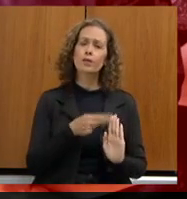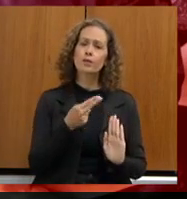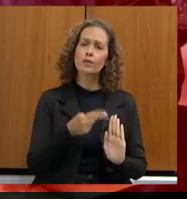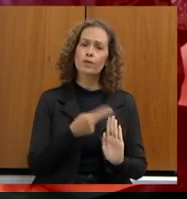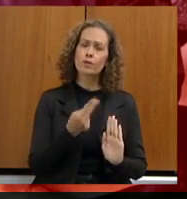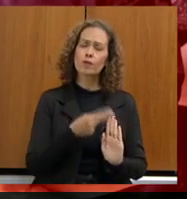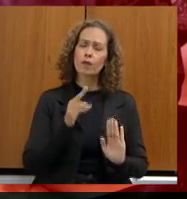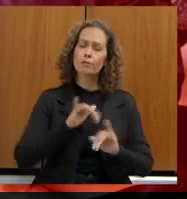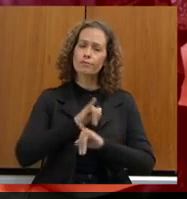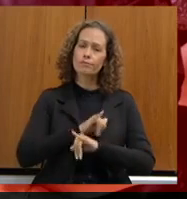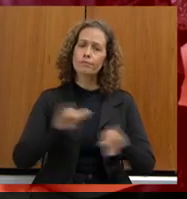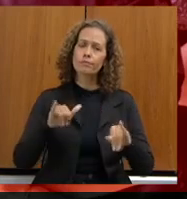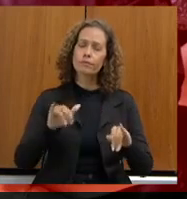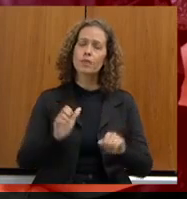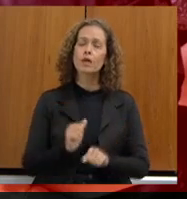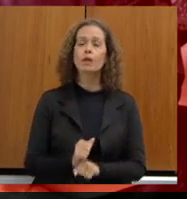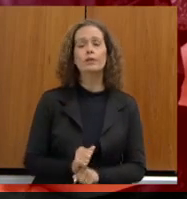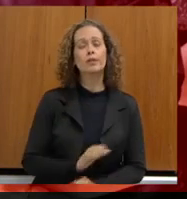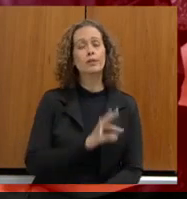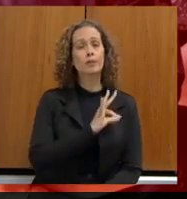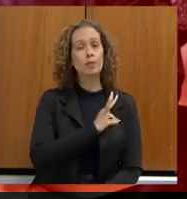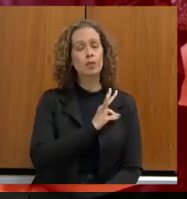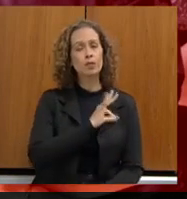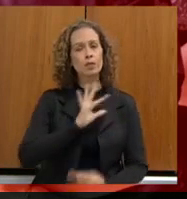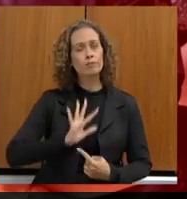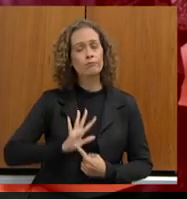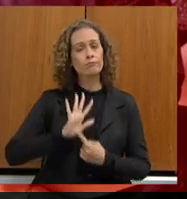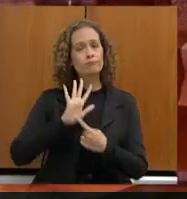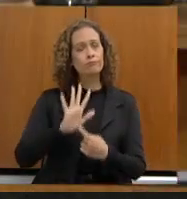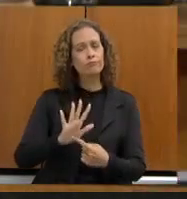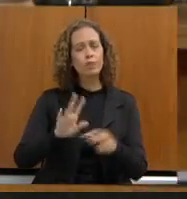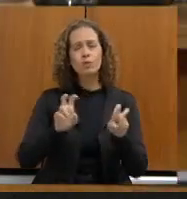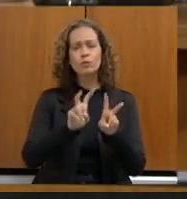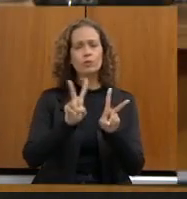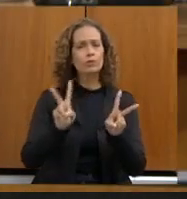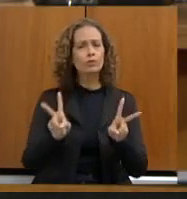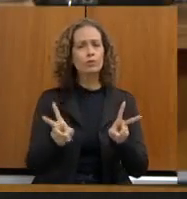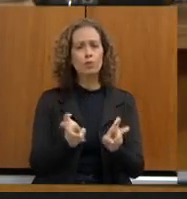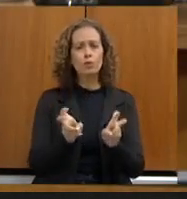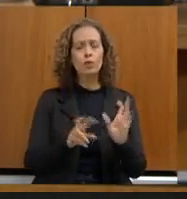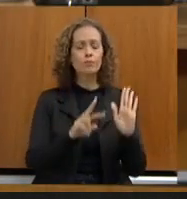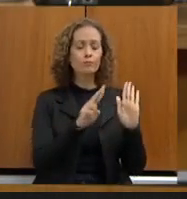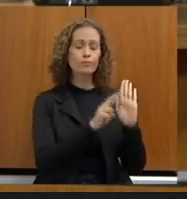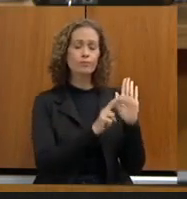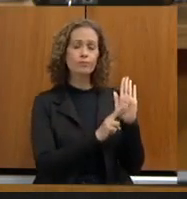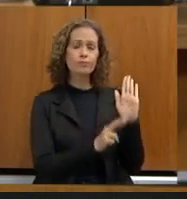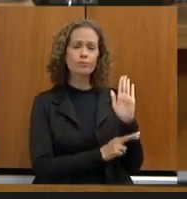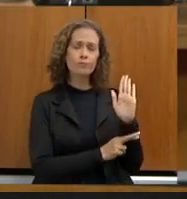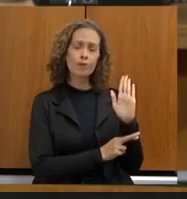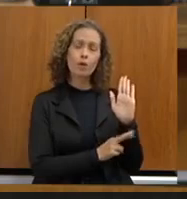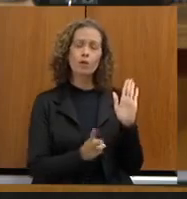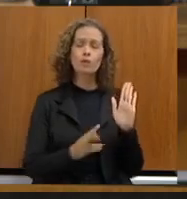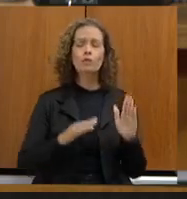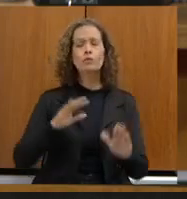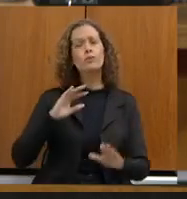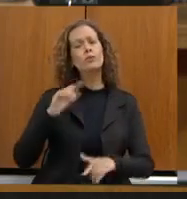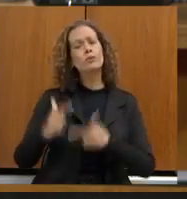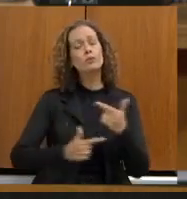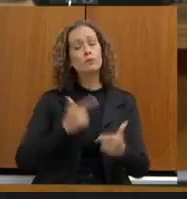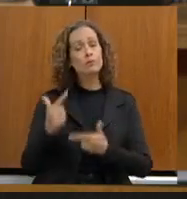pela direção da polícia a respeito dos Protocolos de retomada dos trabalhos